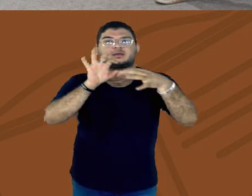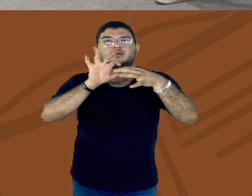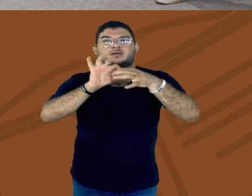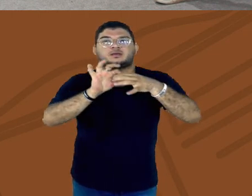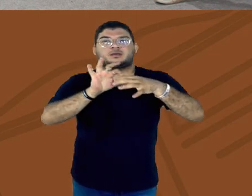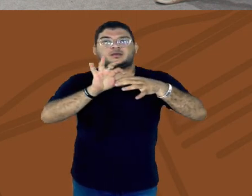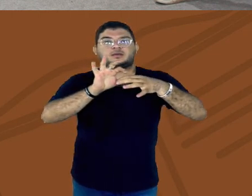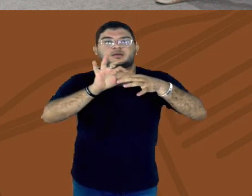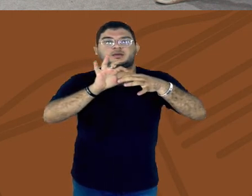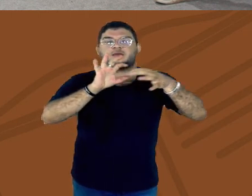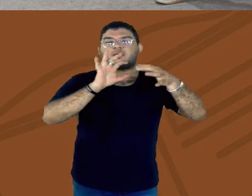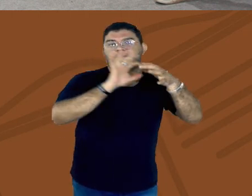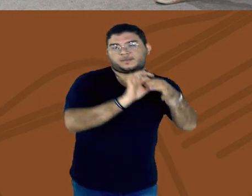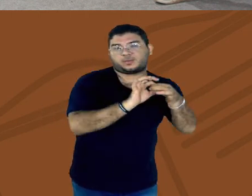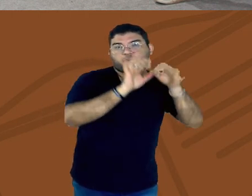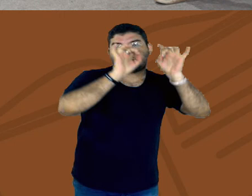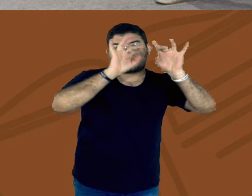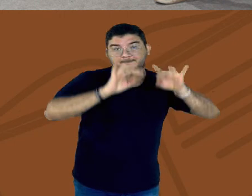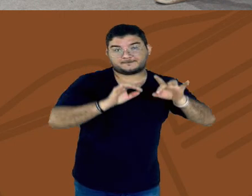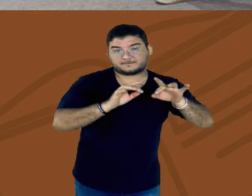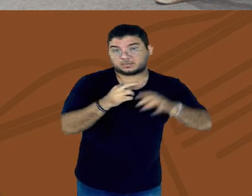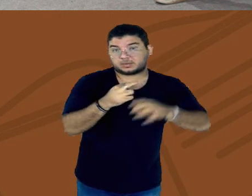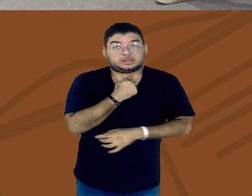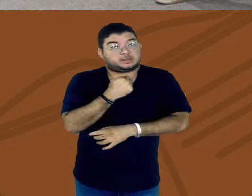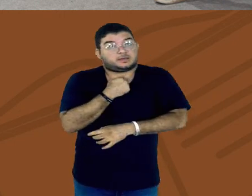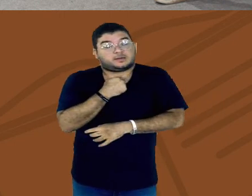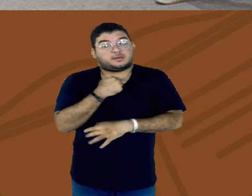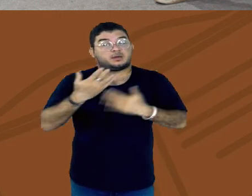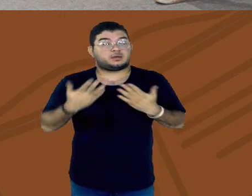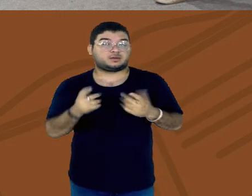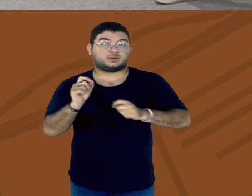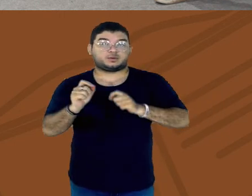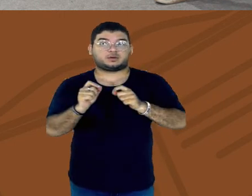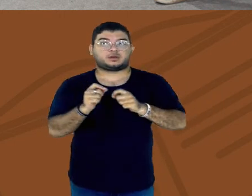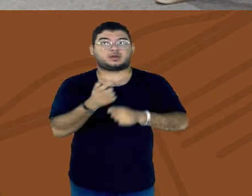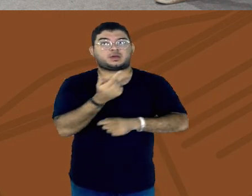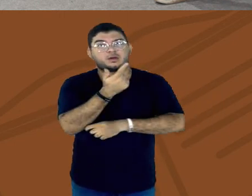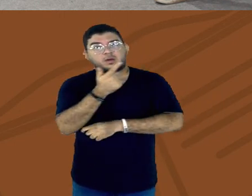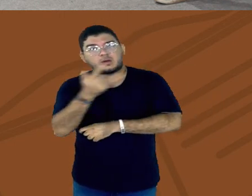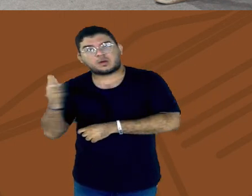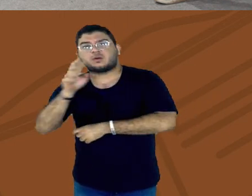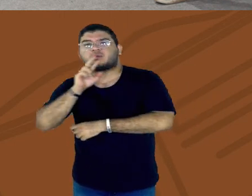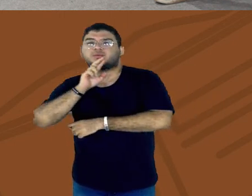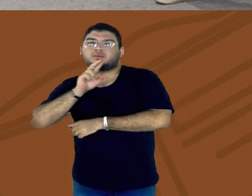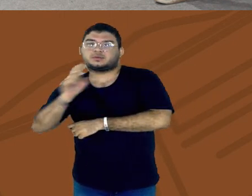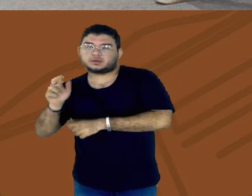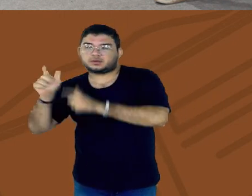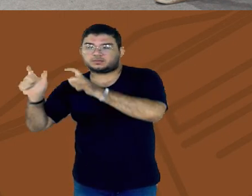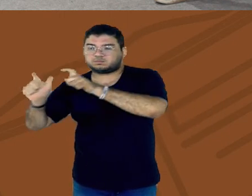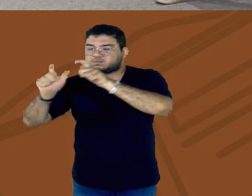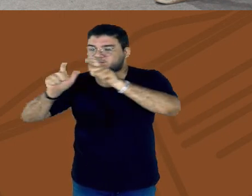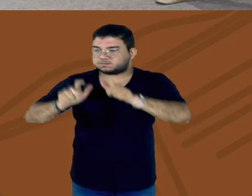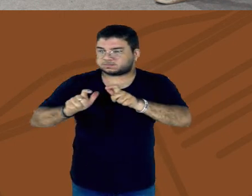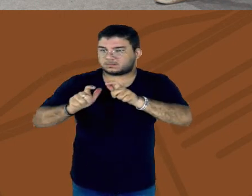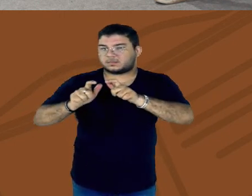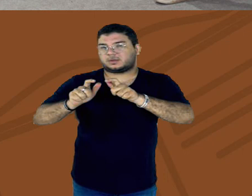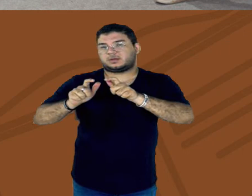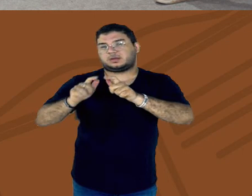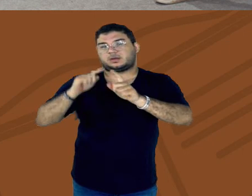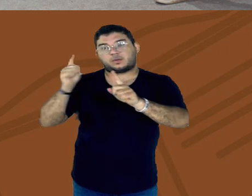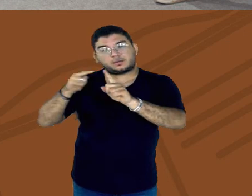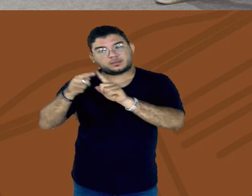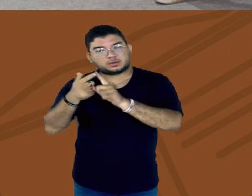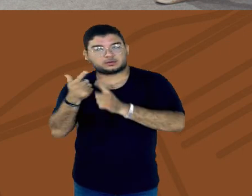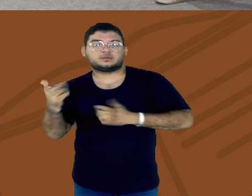receptores específicos, sendo incapazes, portanto, de desencadear resposta em outros locais que não seja o seu